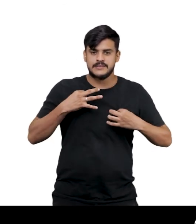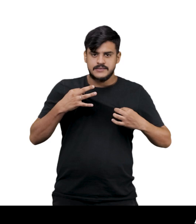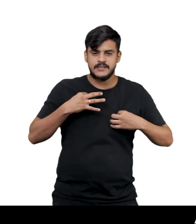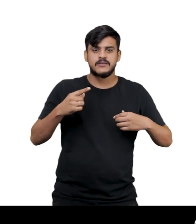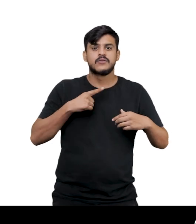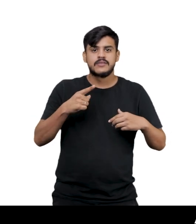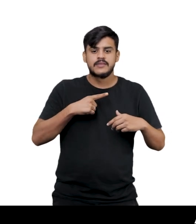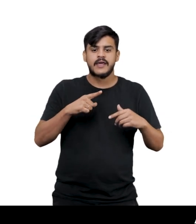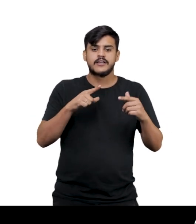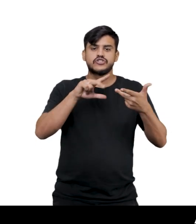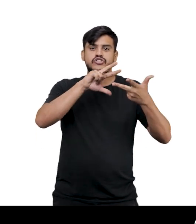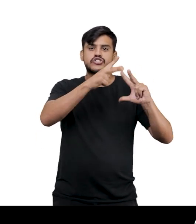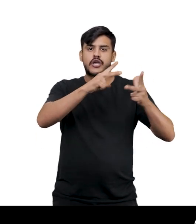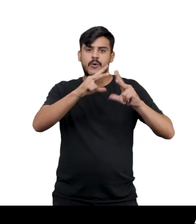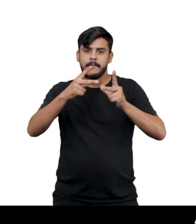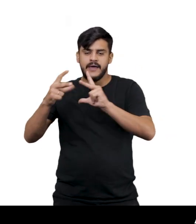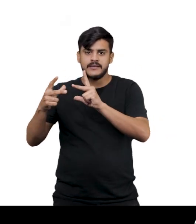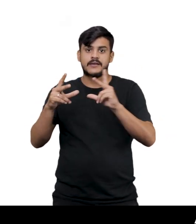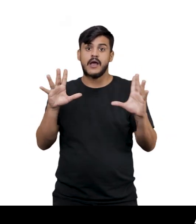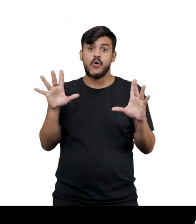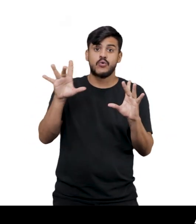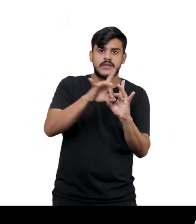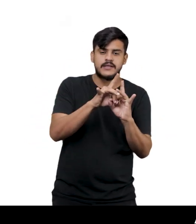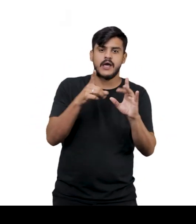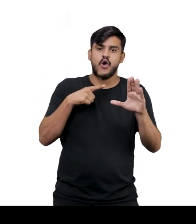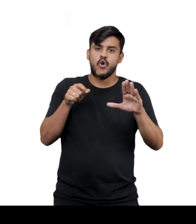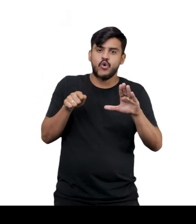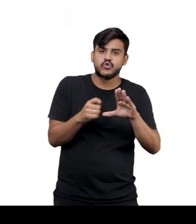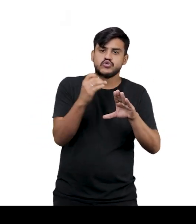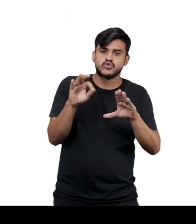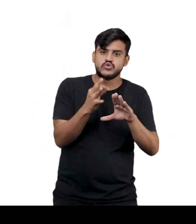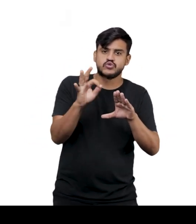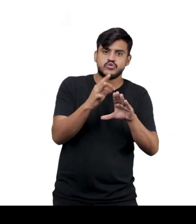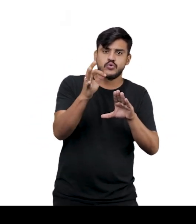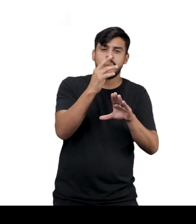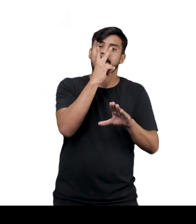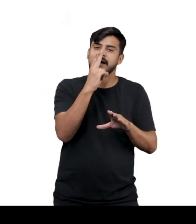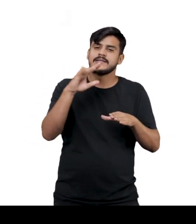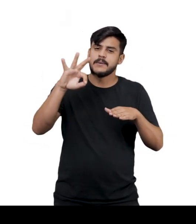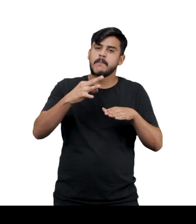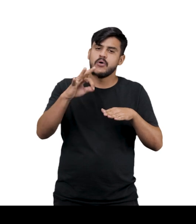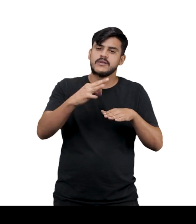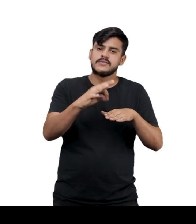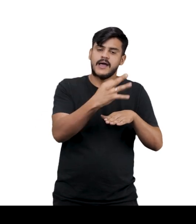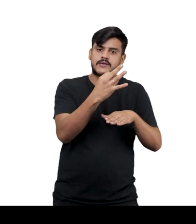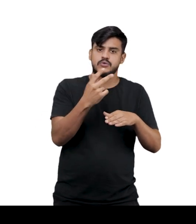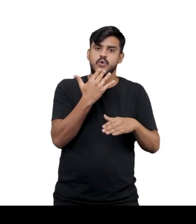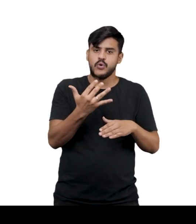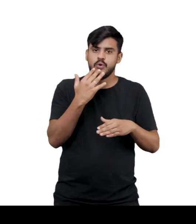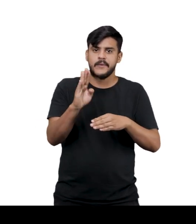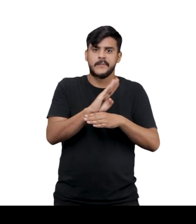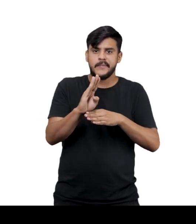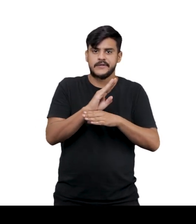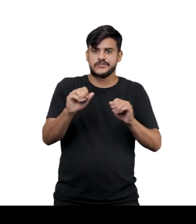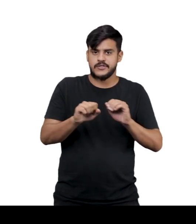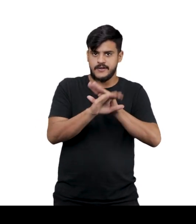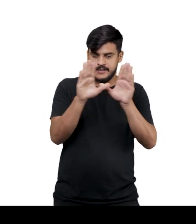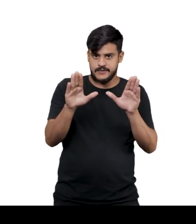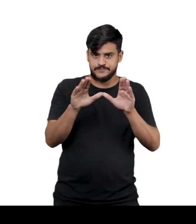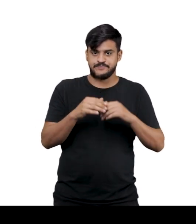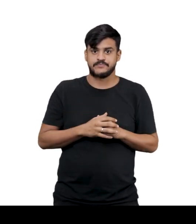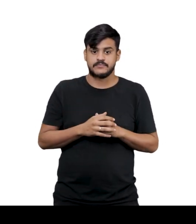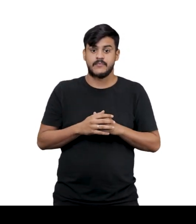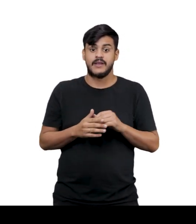A composição de tecido apresenta formas geométricas unidas por uma espessa costura, quase um bordado, em